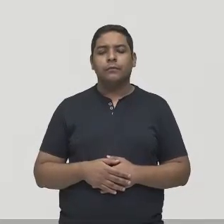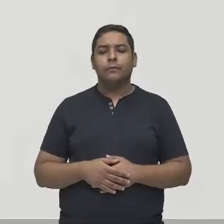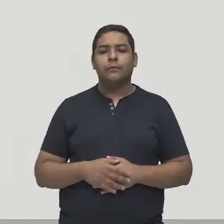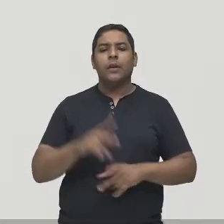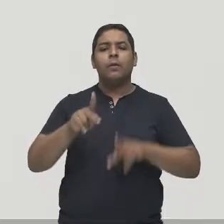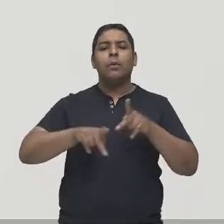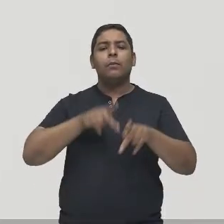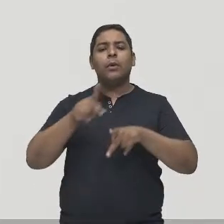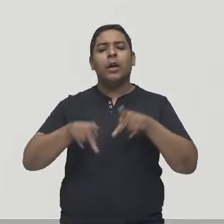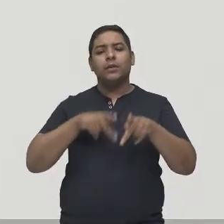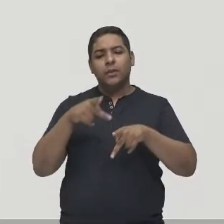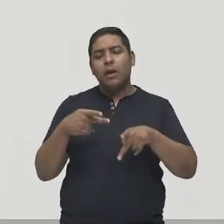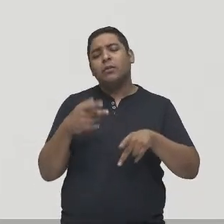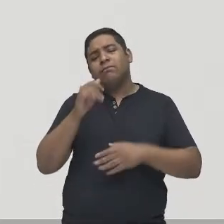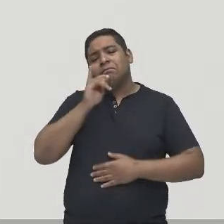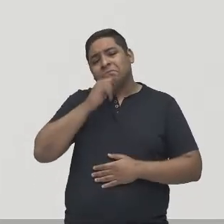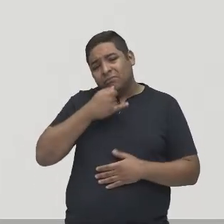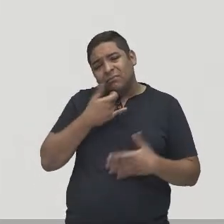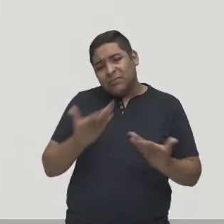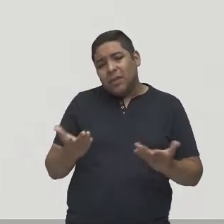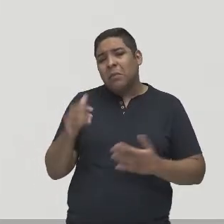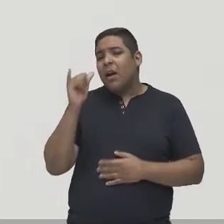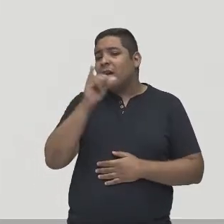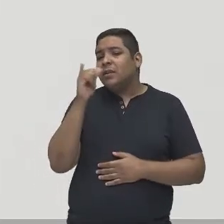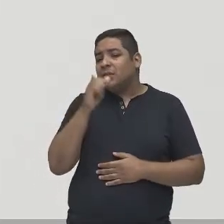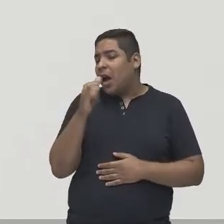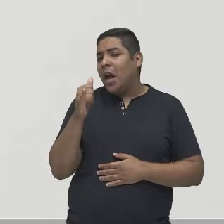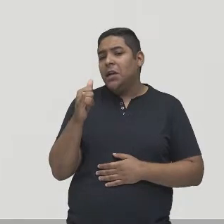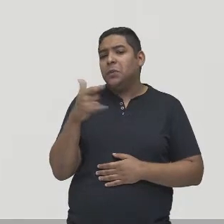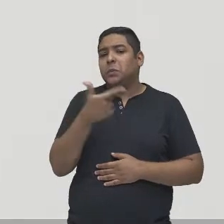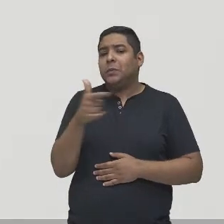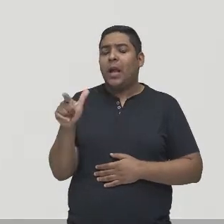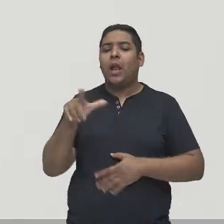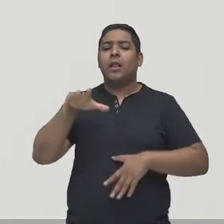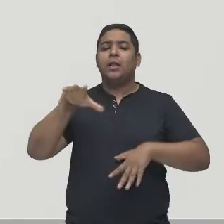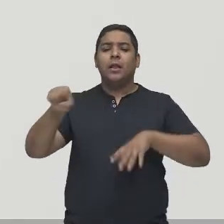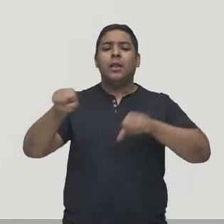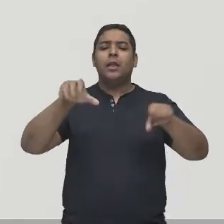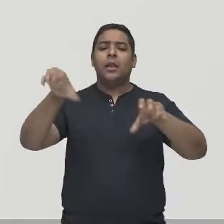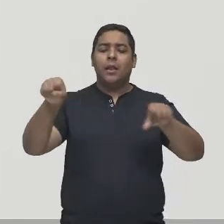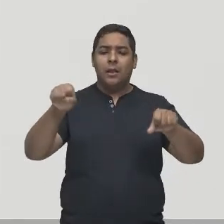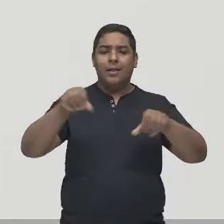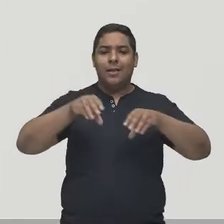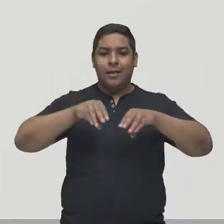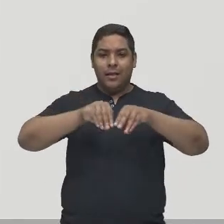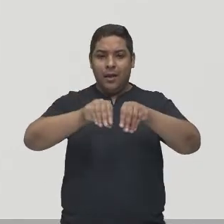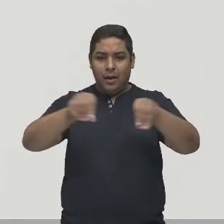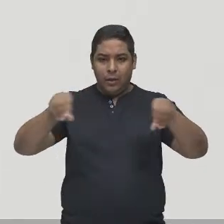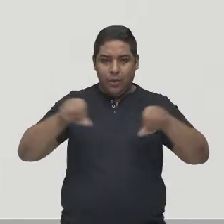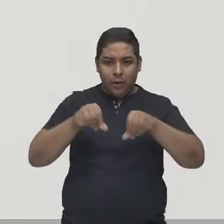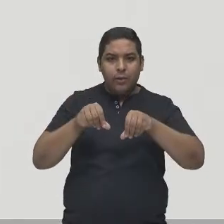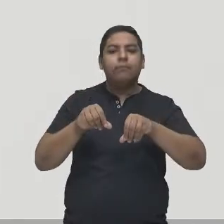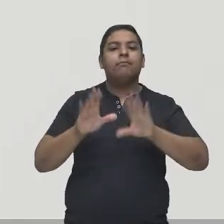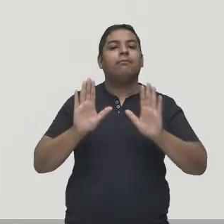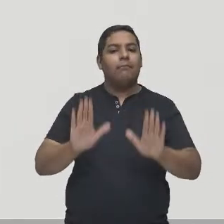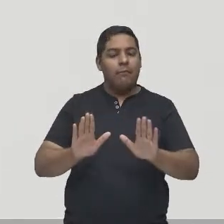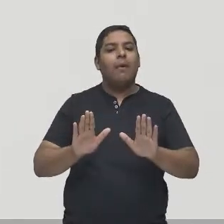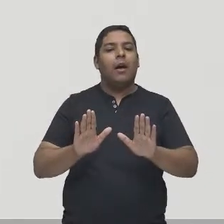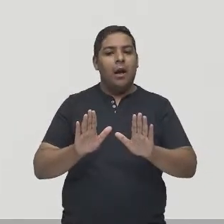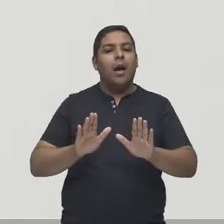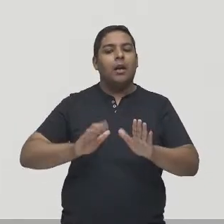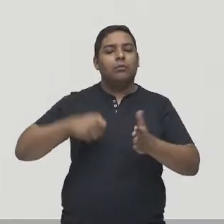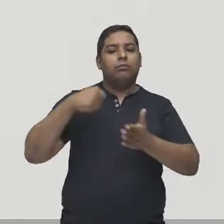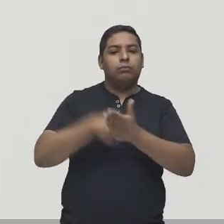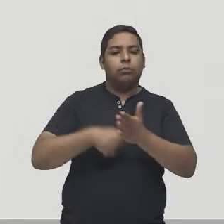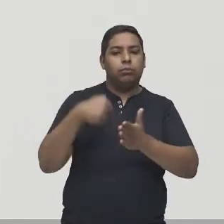estava descontente com o fato da Itália não ter ganho territórios, apesar de ter lutado ao lado do